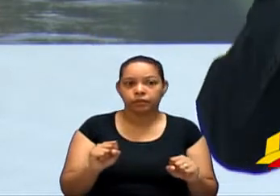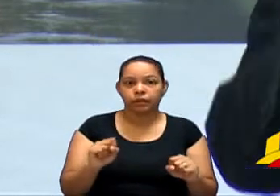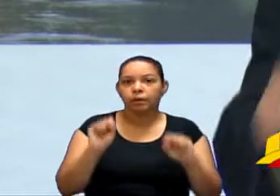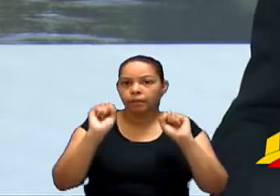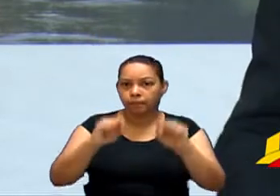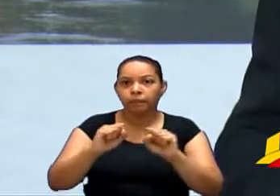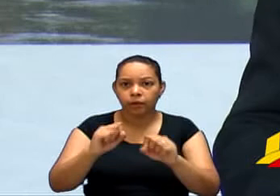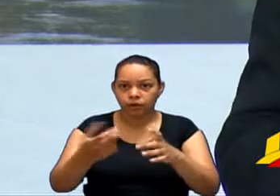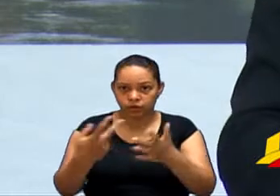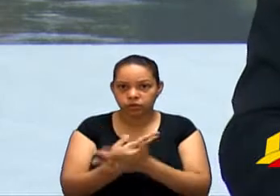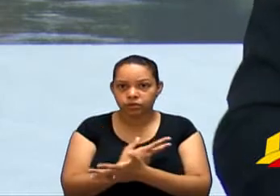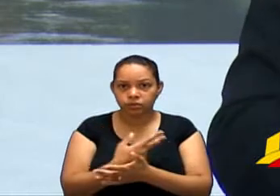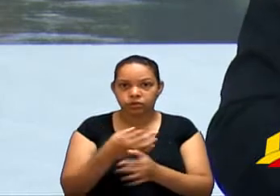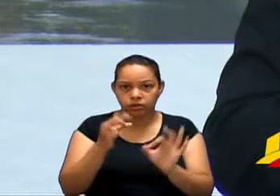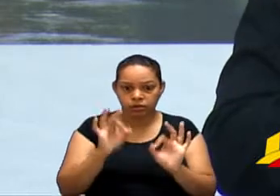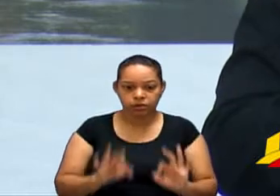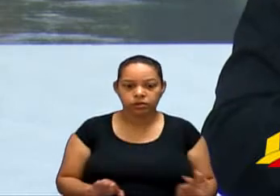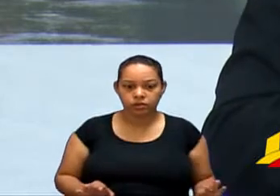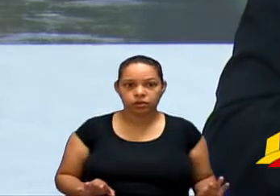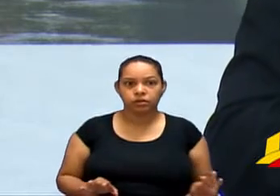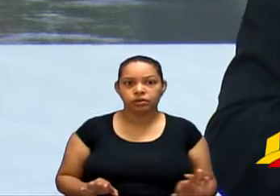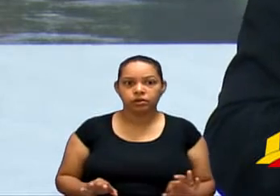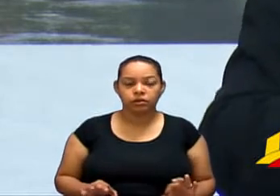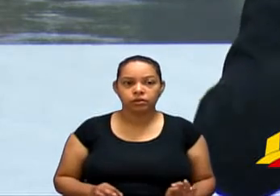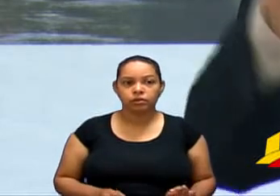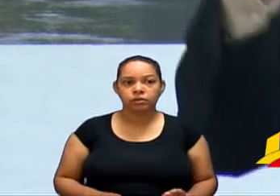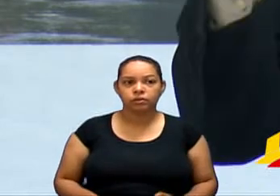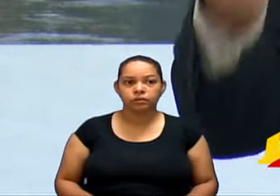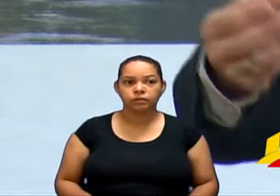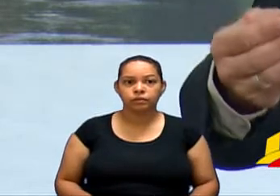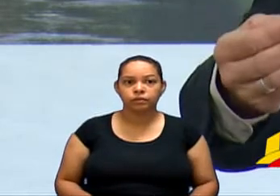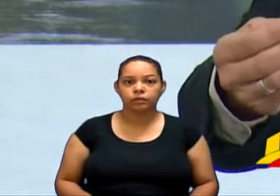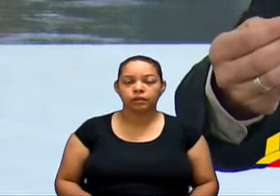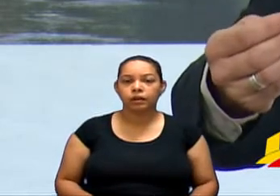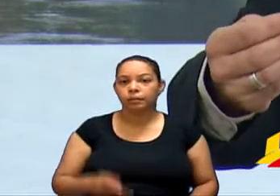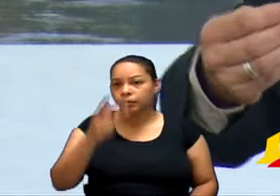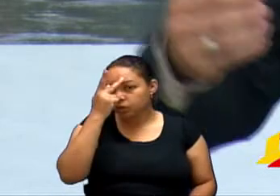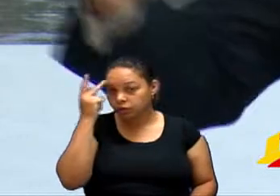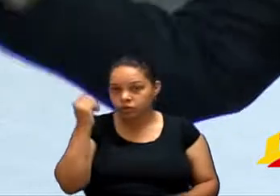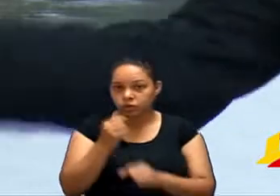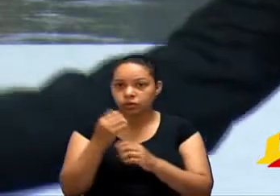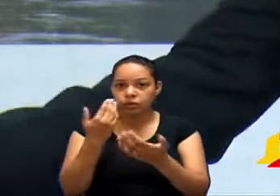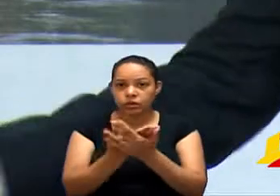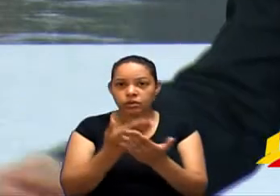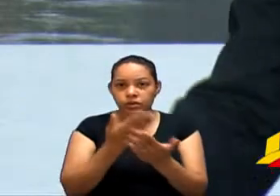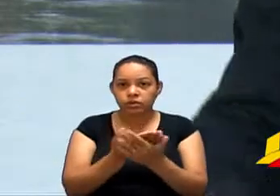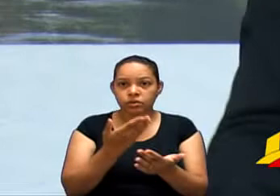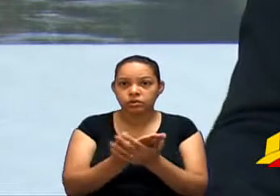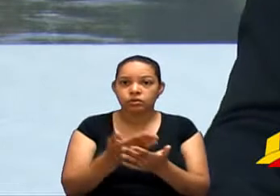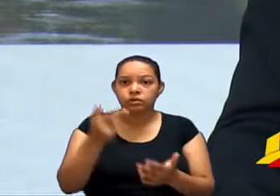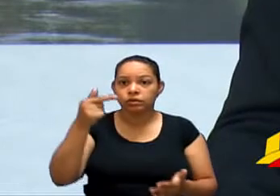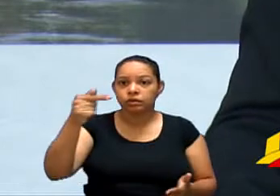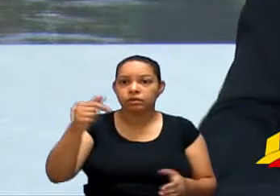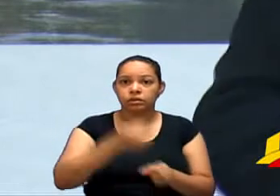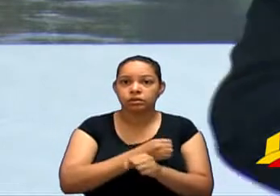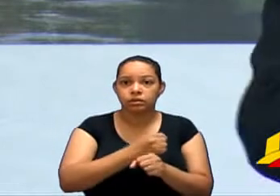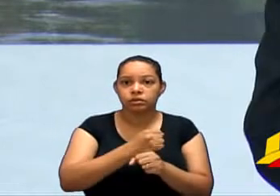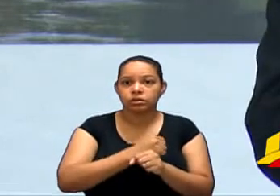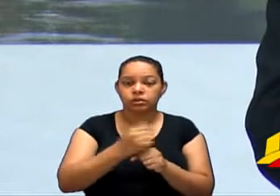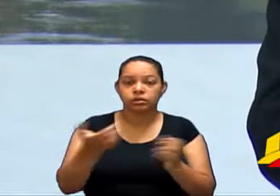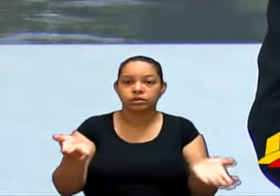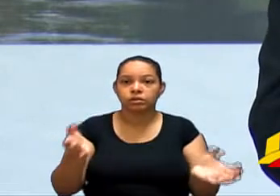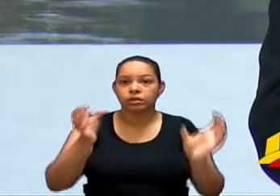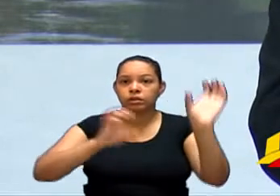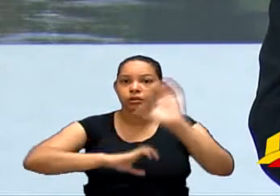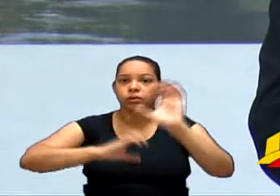Ítalo pois já assim a pessoa estuda 7 anos prestou concurso na casa passou